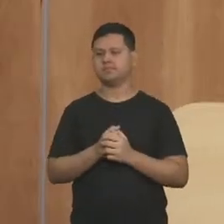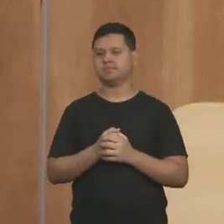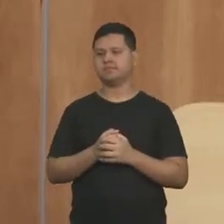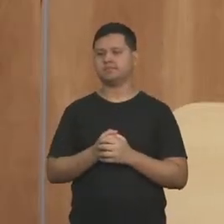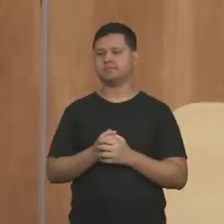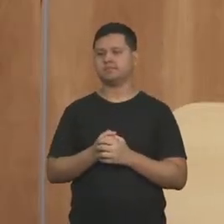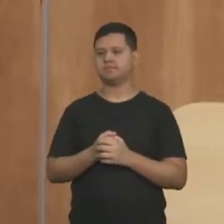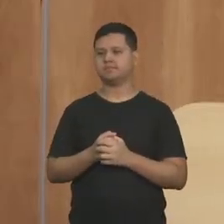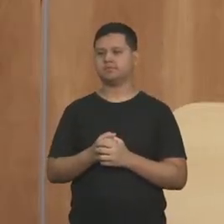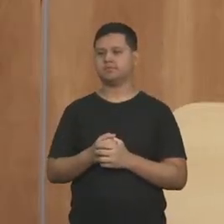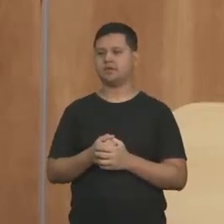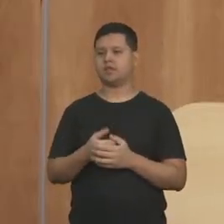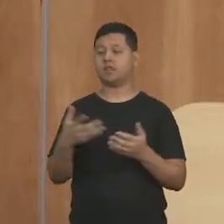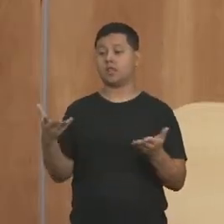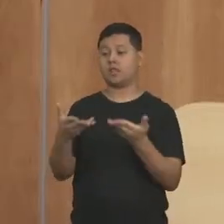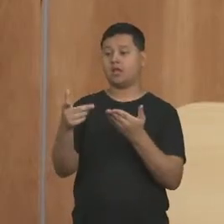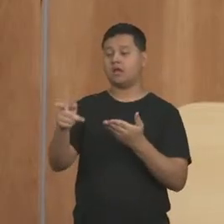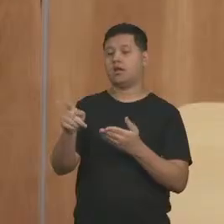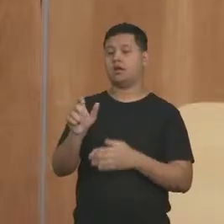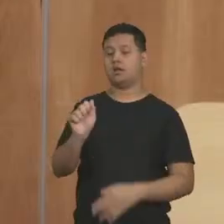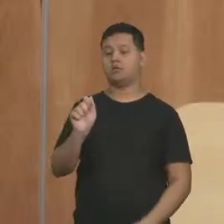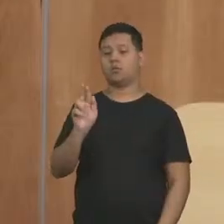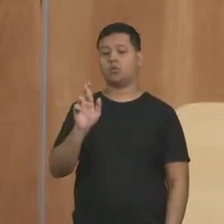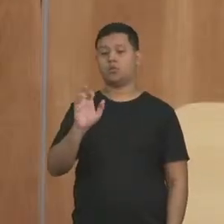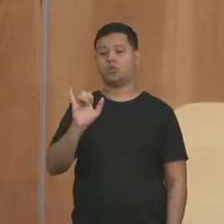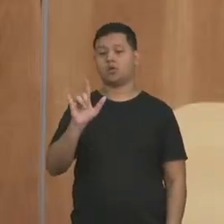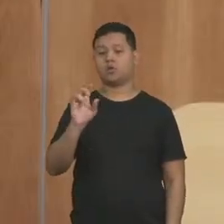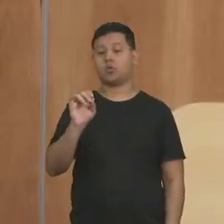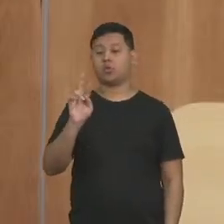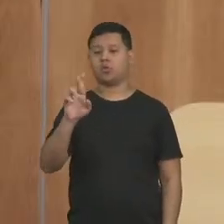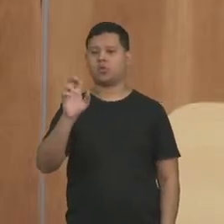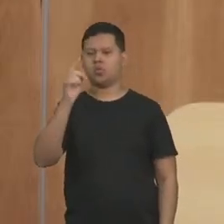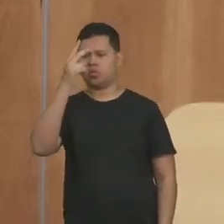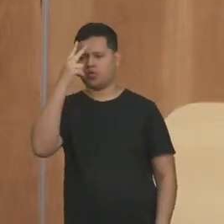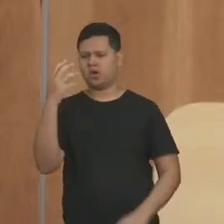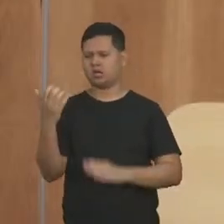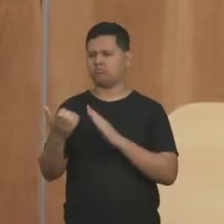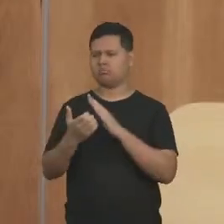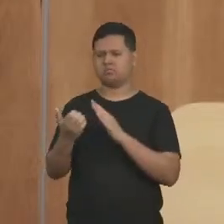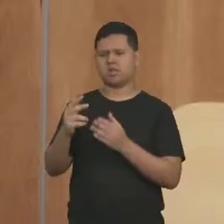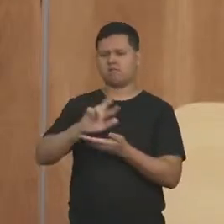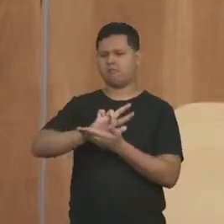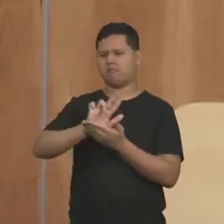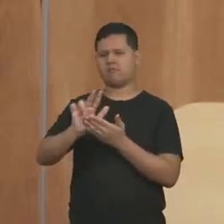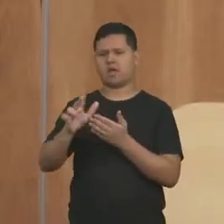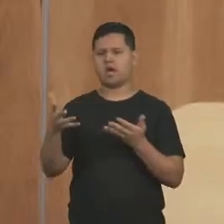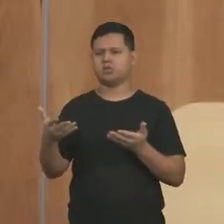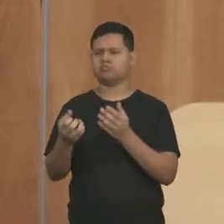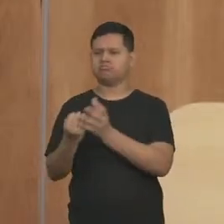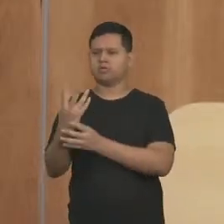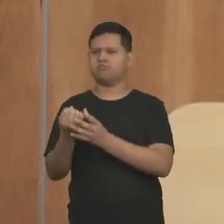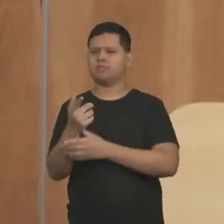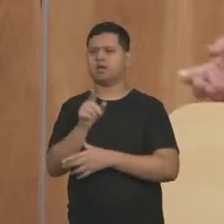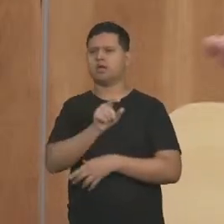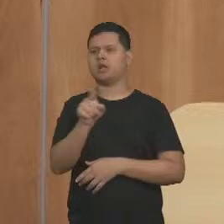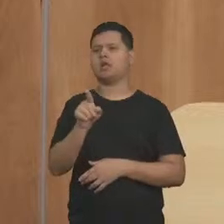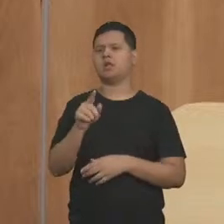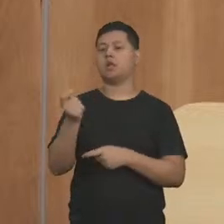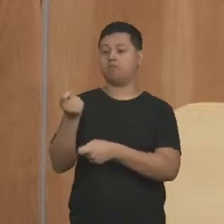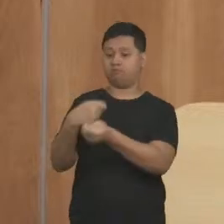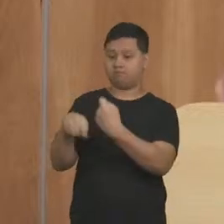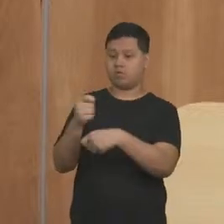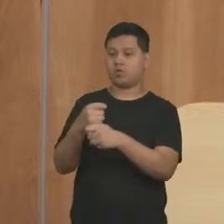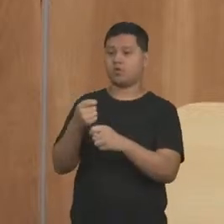Por exemplo, incentivando a agricultura familiar, comércio local, produção e toda a questão da